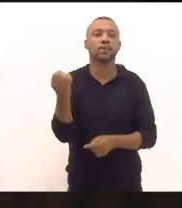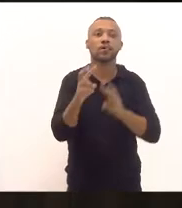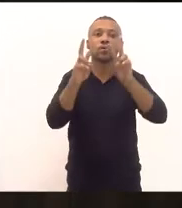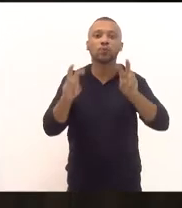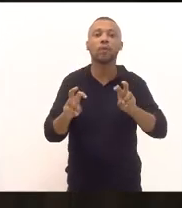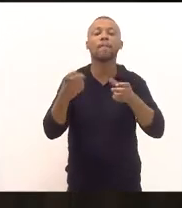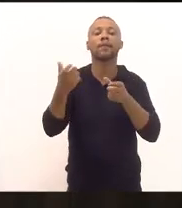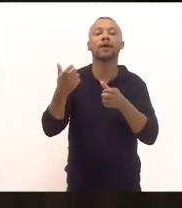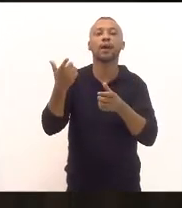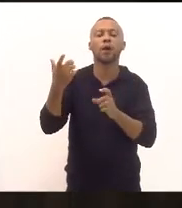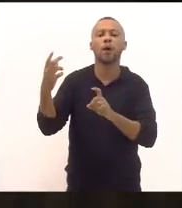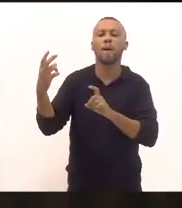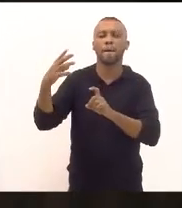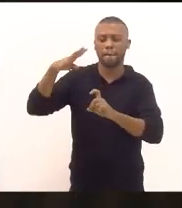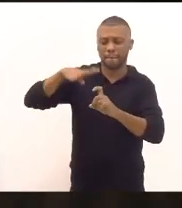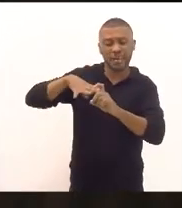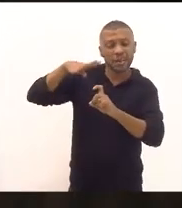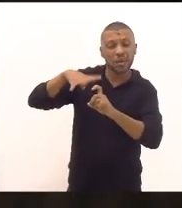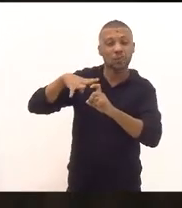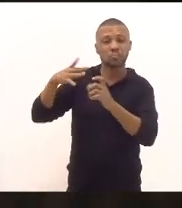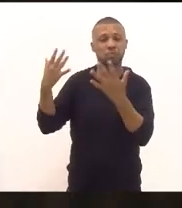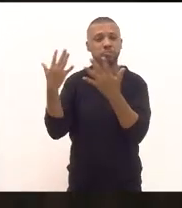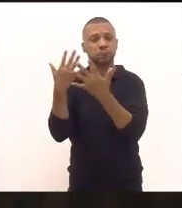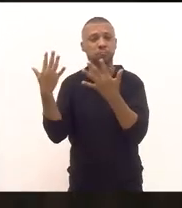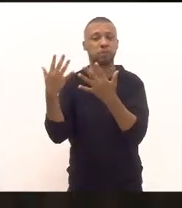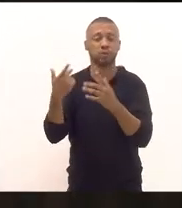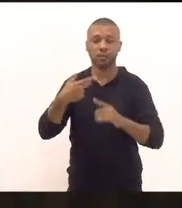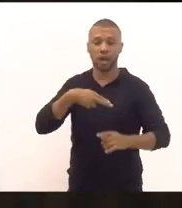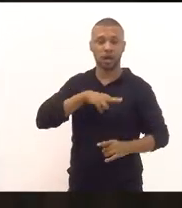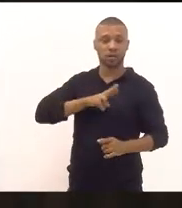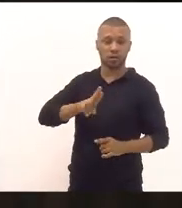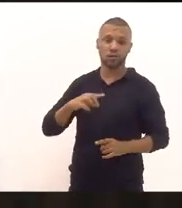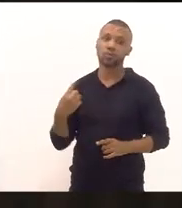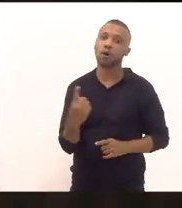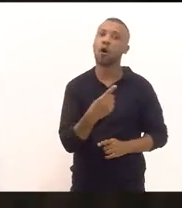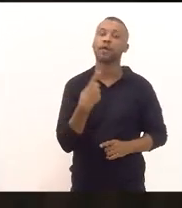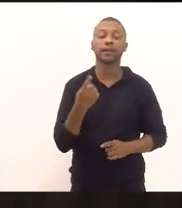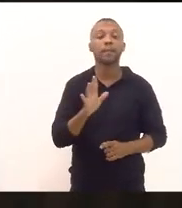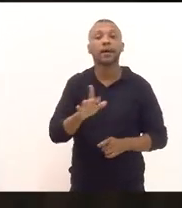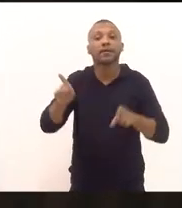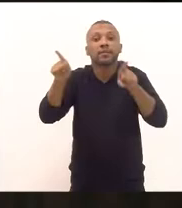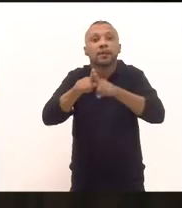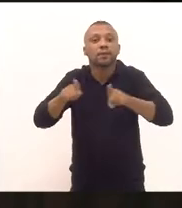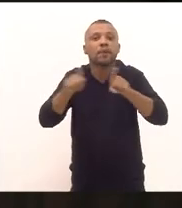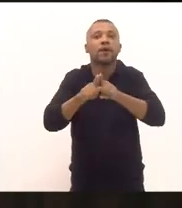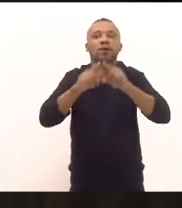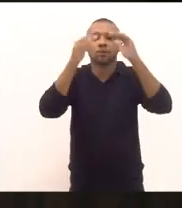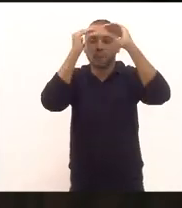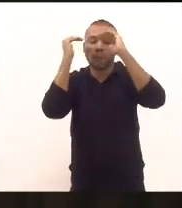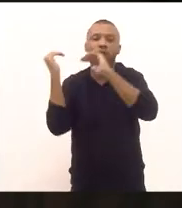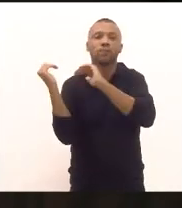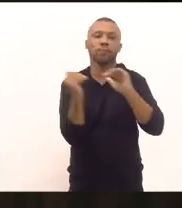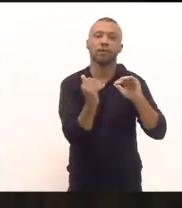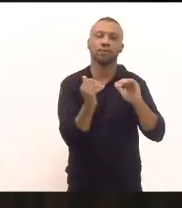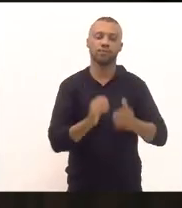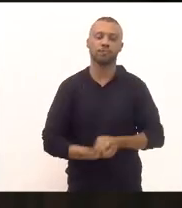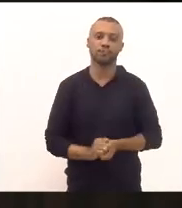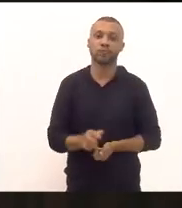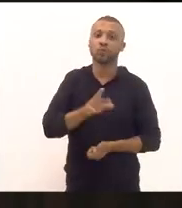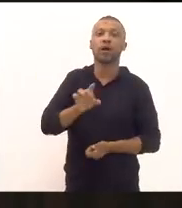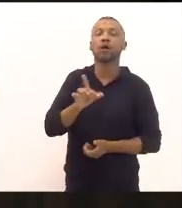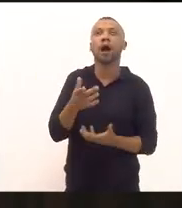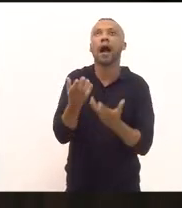admitir desmistificação da nossa religiosidade mas também sobre o respeito e não só